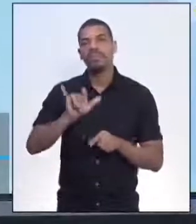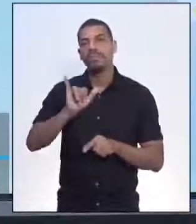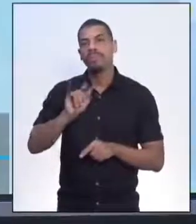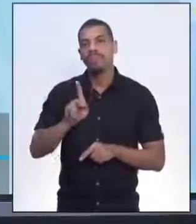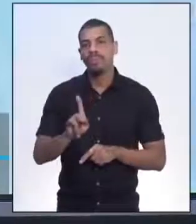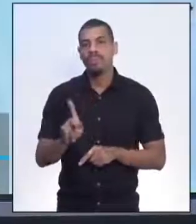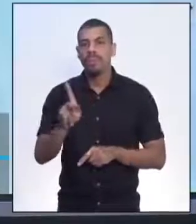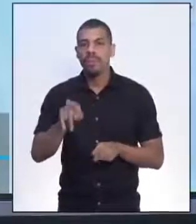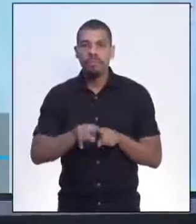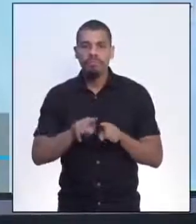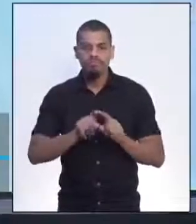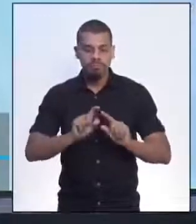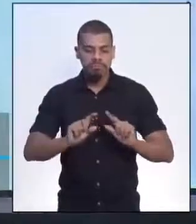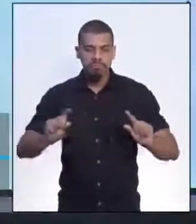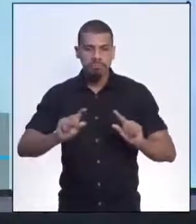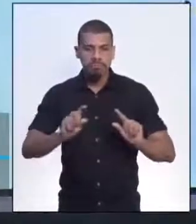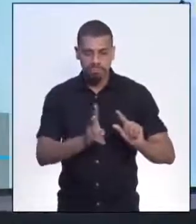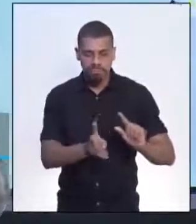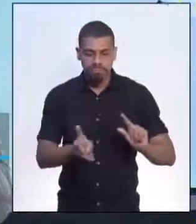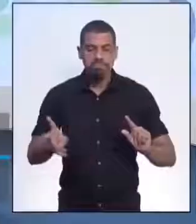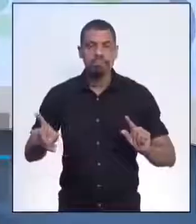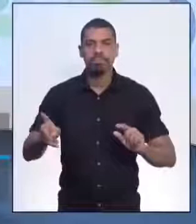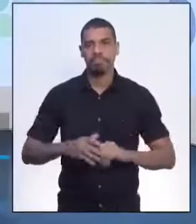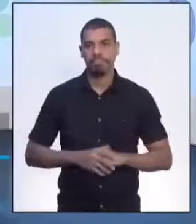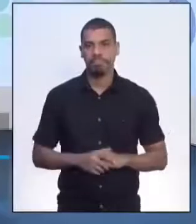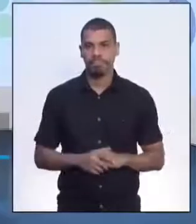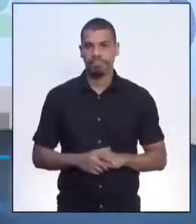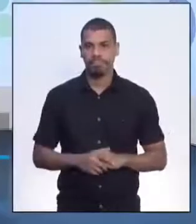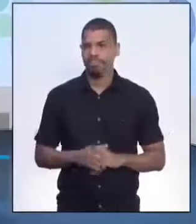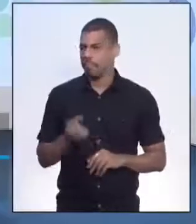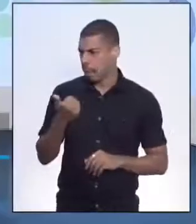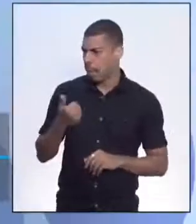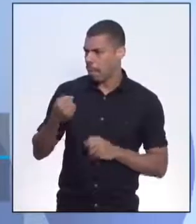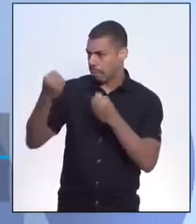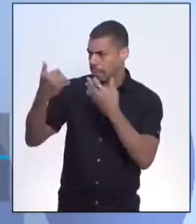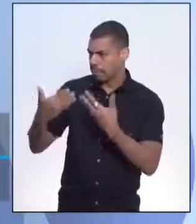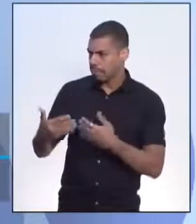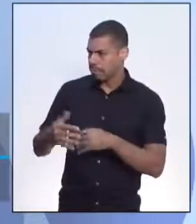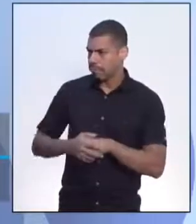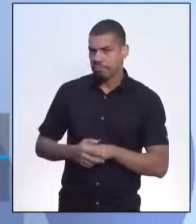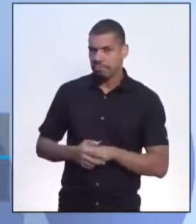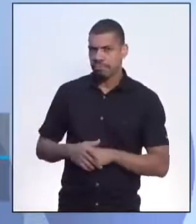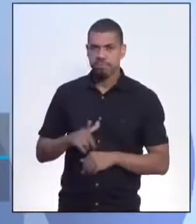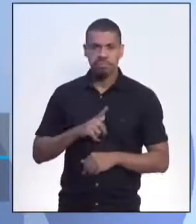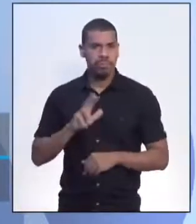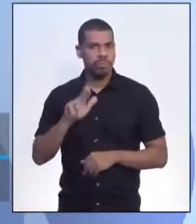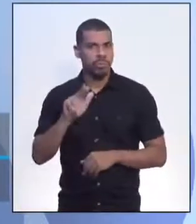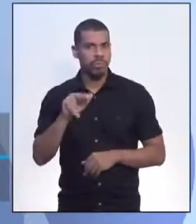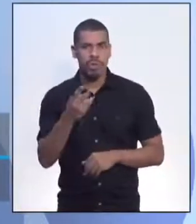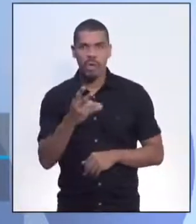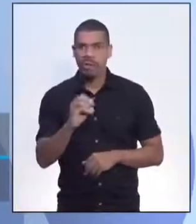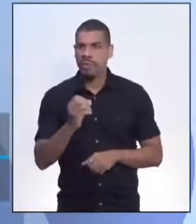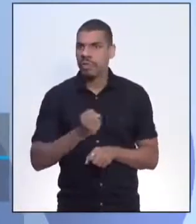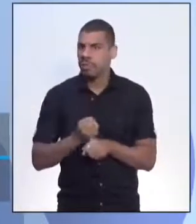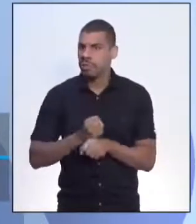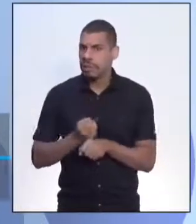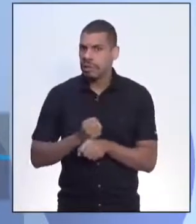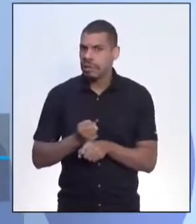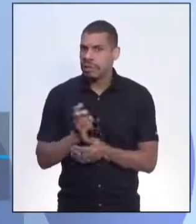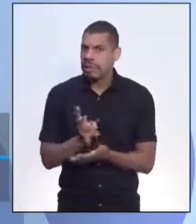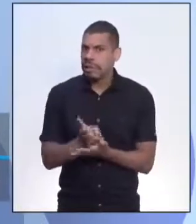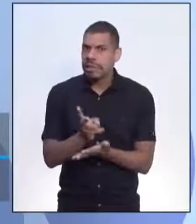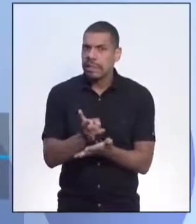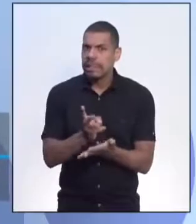uma sequência, ok? Acho que tá bom assim essa explicação? Em 20 anos de inglês, eu nunca tinha traduzido, eu sempre traduzi because